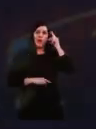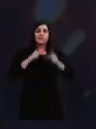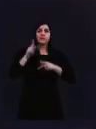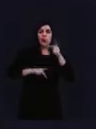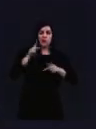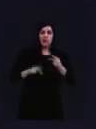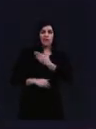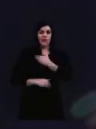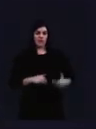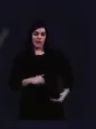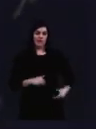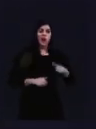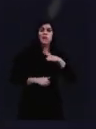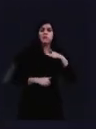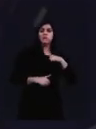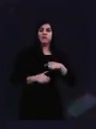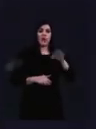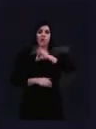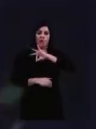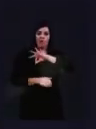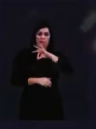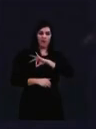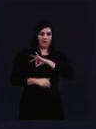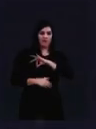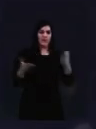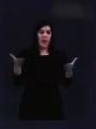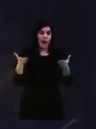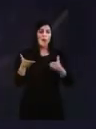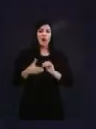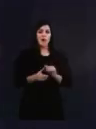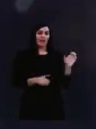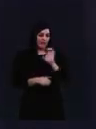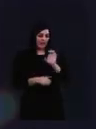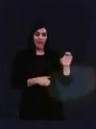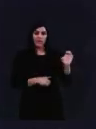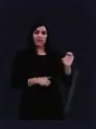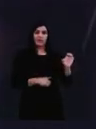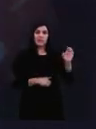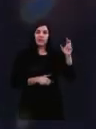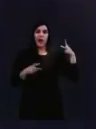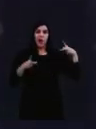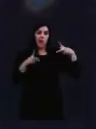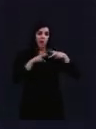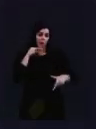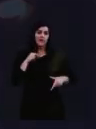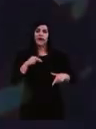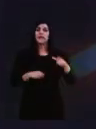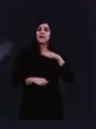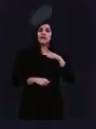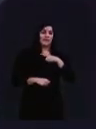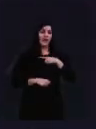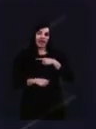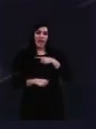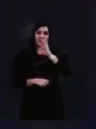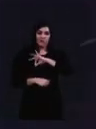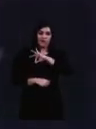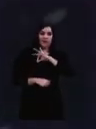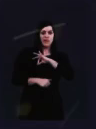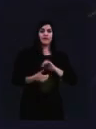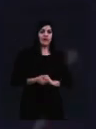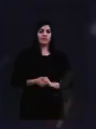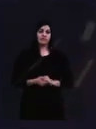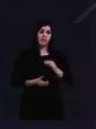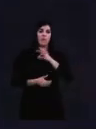ter uma renda alternativa e poder ter o Bolsa Família. No governo esquerdista, foi cortada a possibilidade de você ter uma renda alternativa, sendo que, se você não tem essa